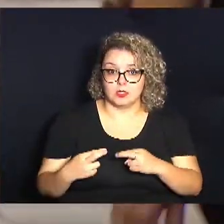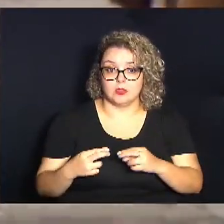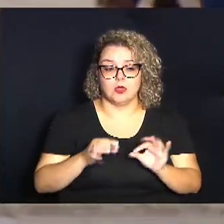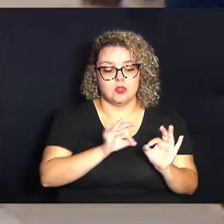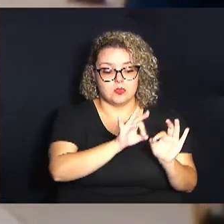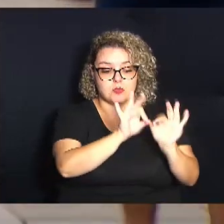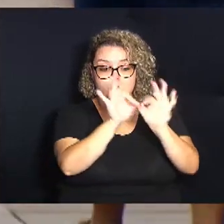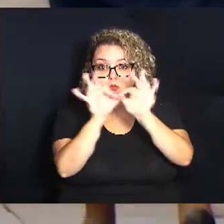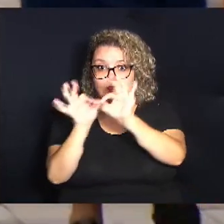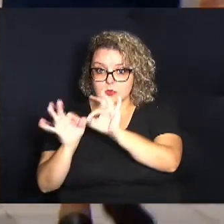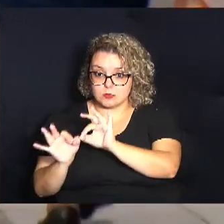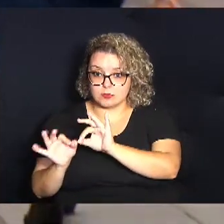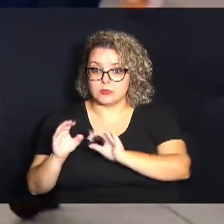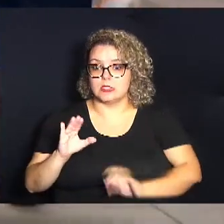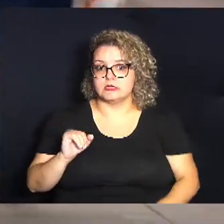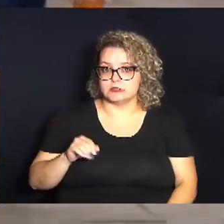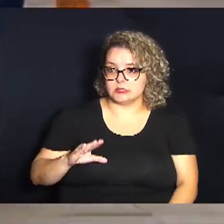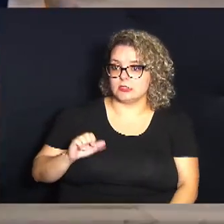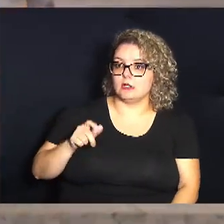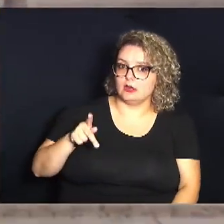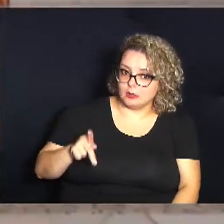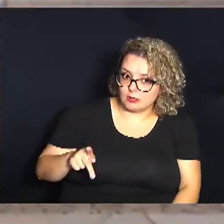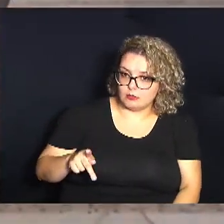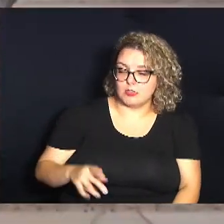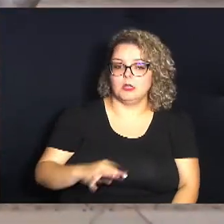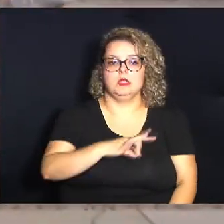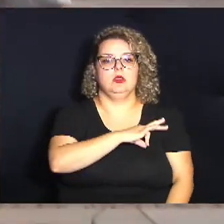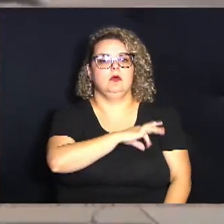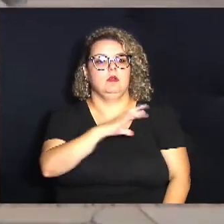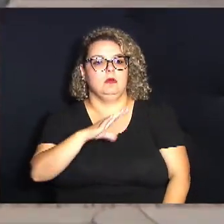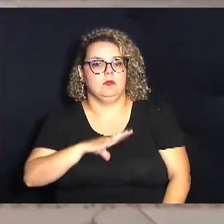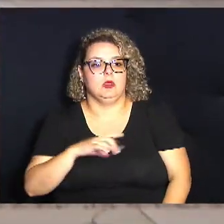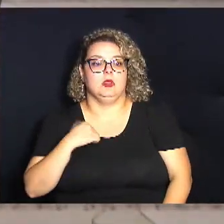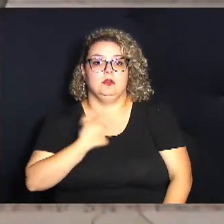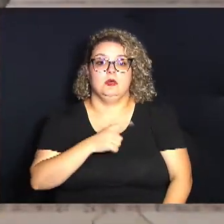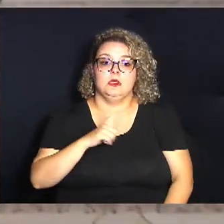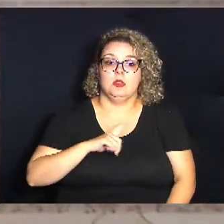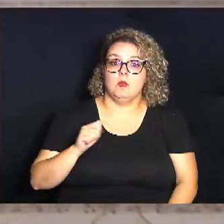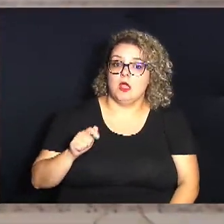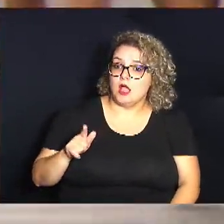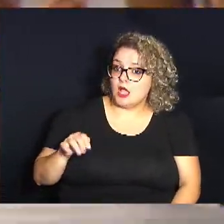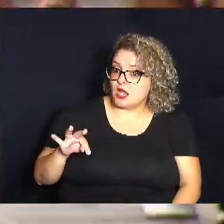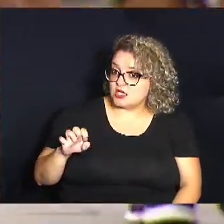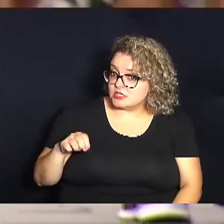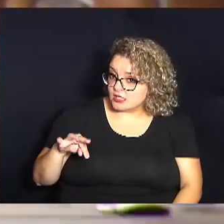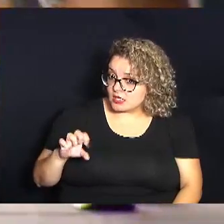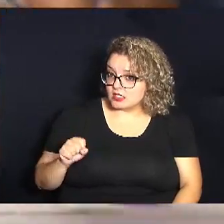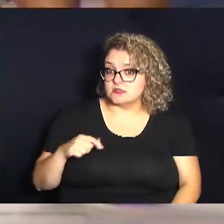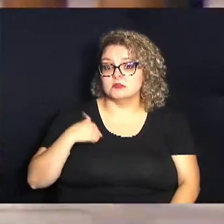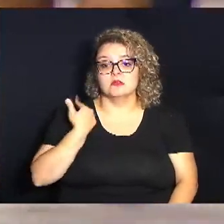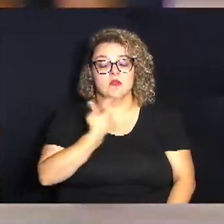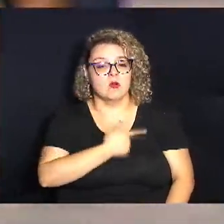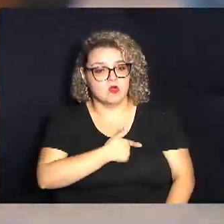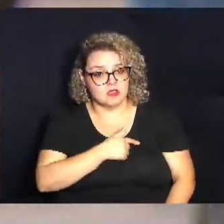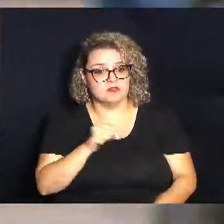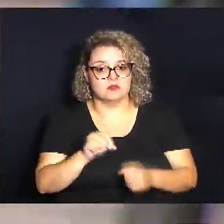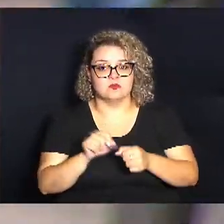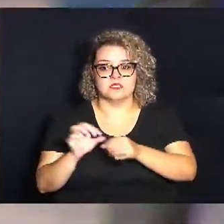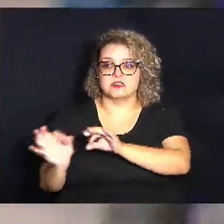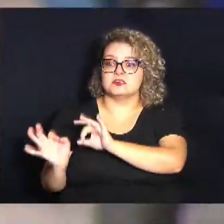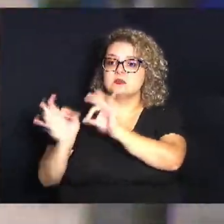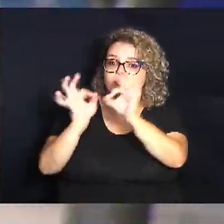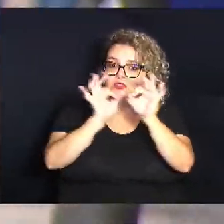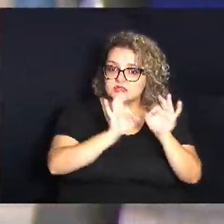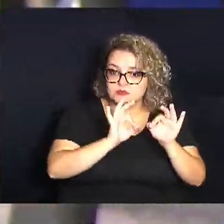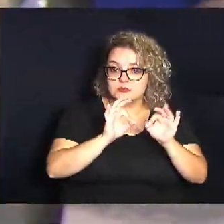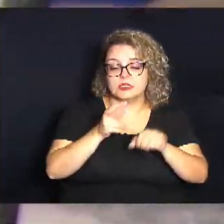feito pela SINCAMP, da Guarda Municipal. Então nós temos agentes nossos fazendo esse monitoramento